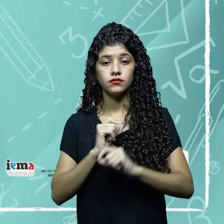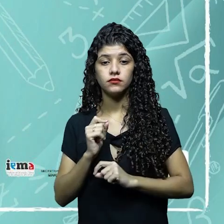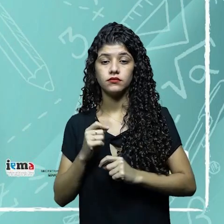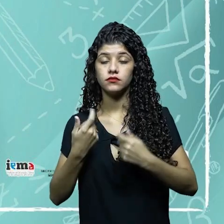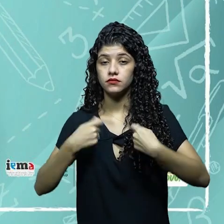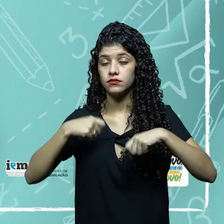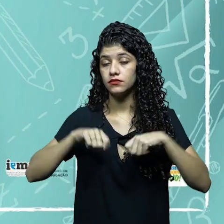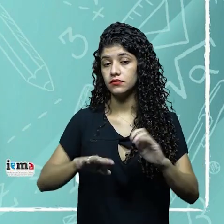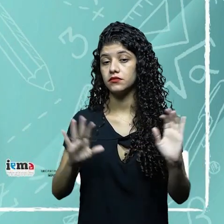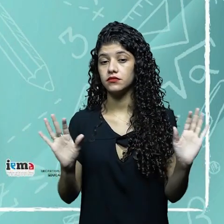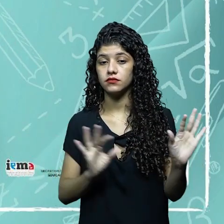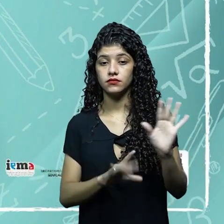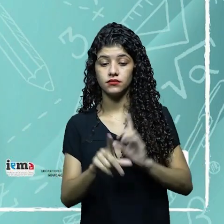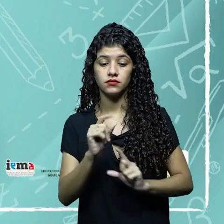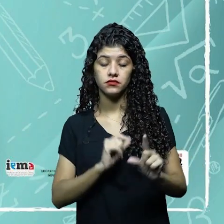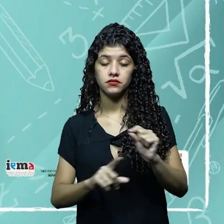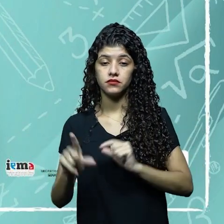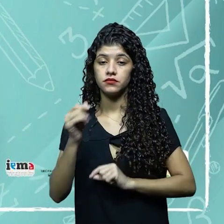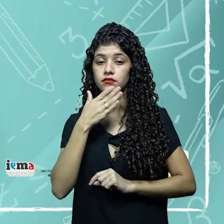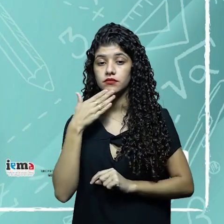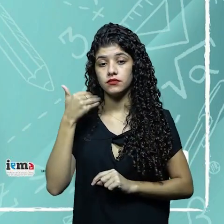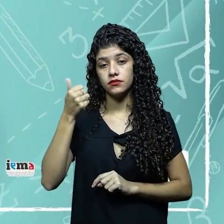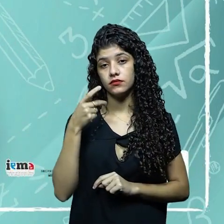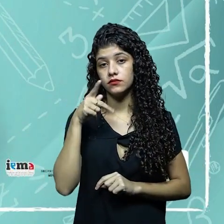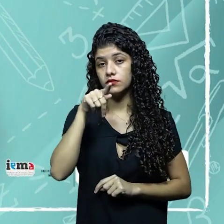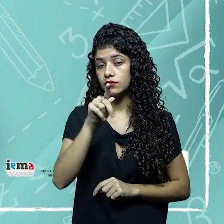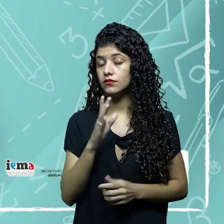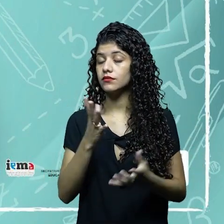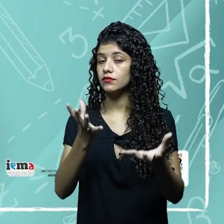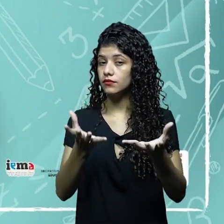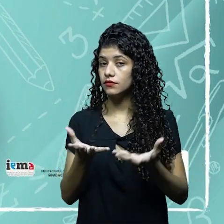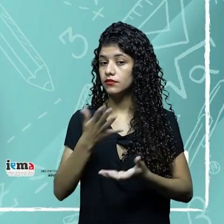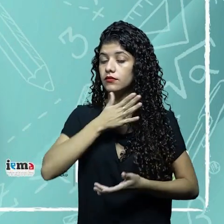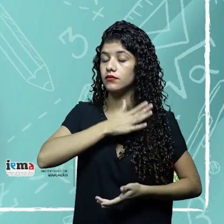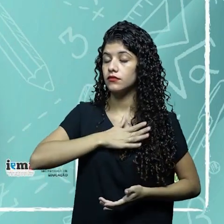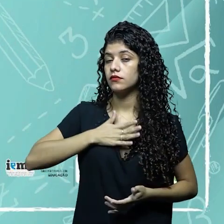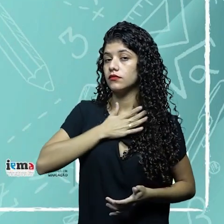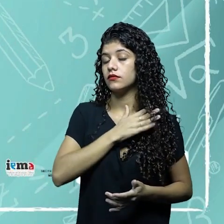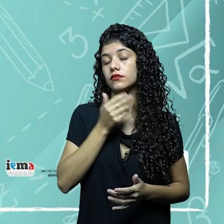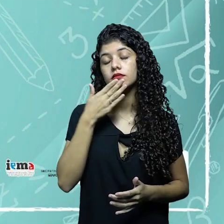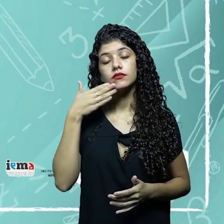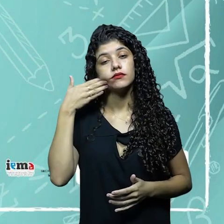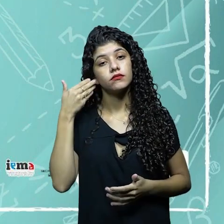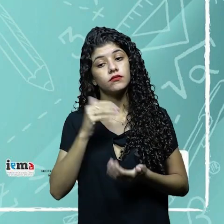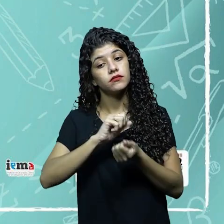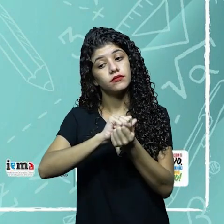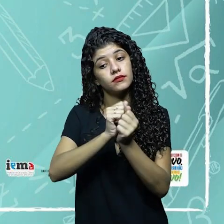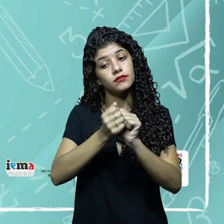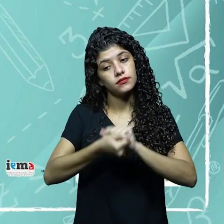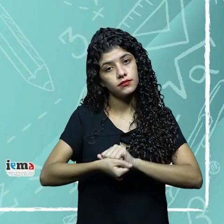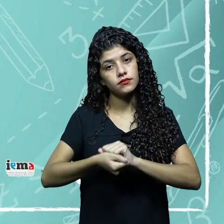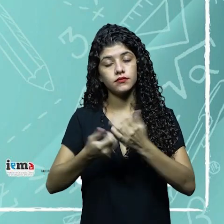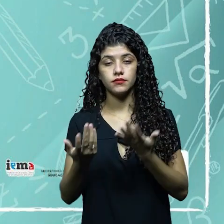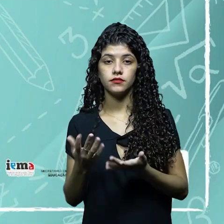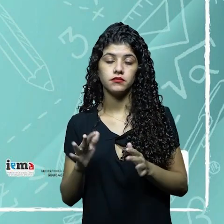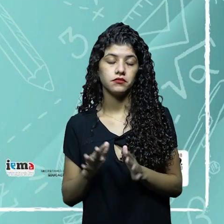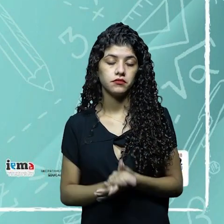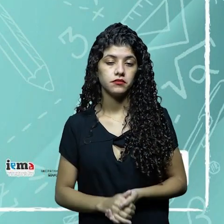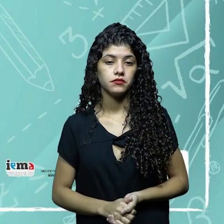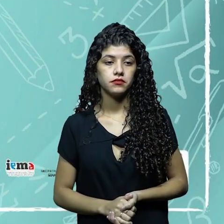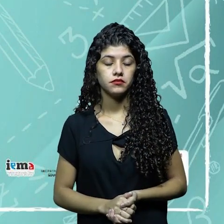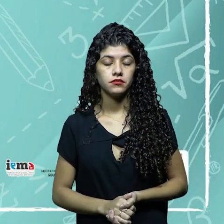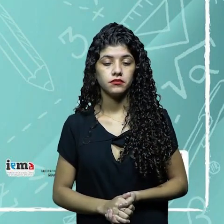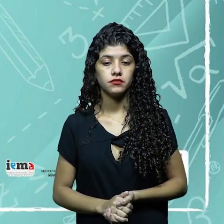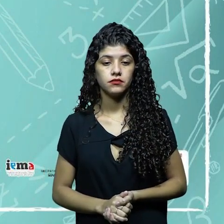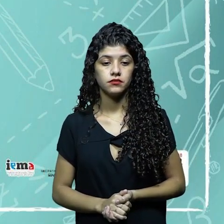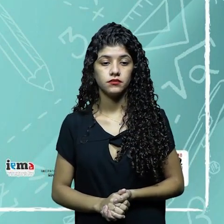você vai ver conforme a sua necessidade, você vai definir conforme o que você vai querer, tá? Então, é bem tranquilo